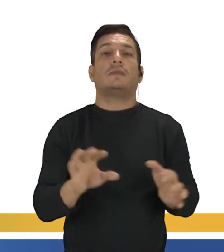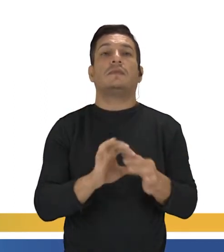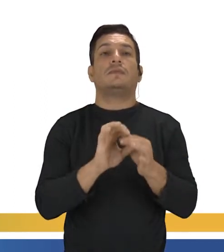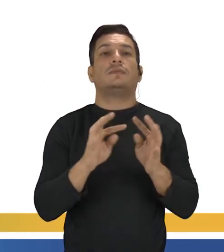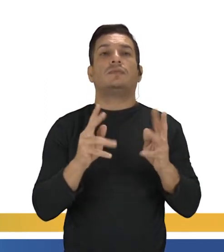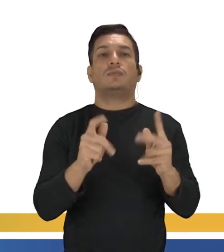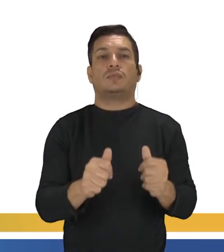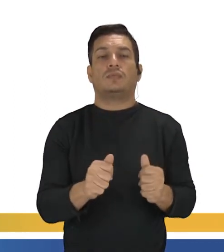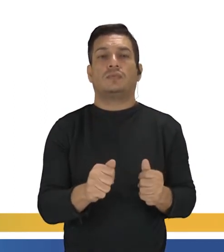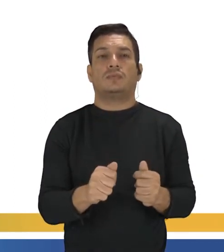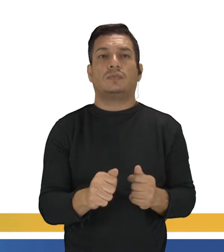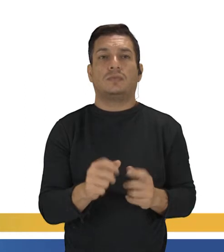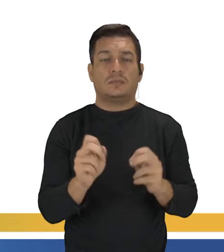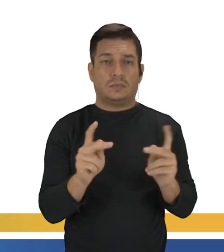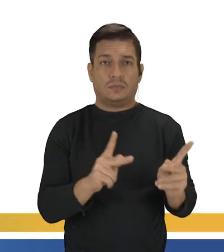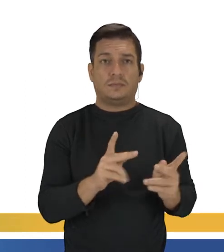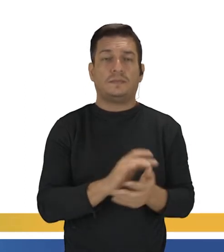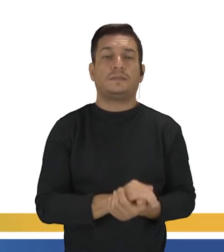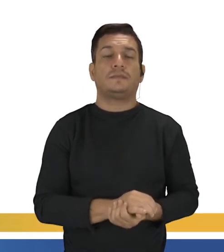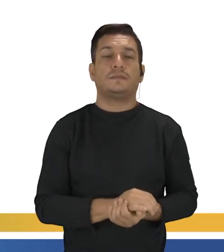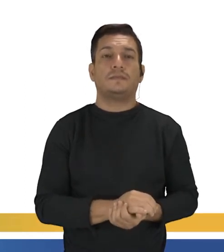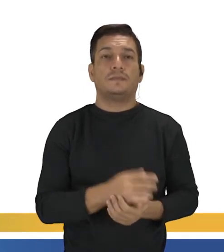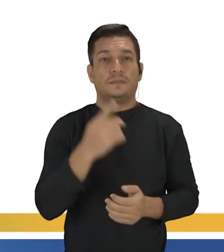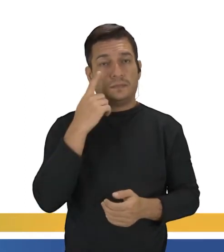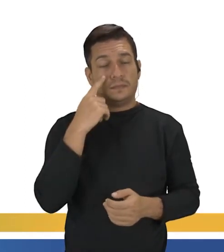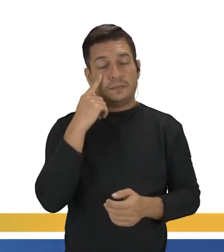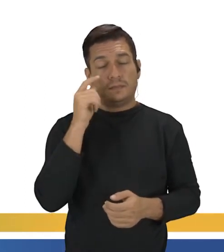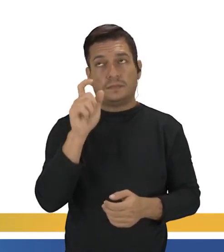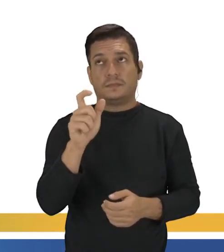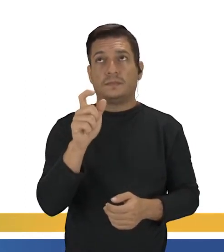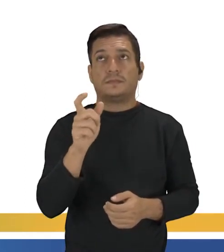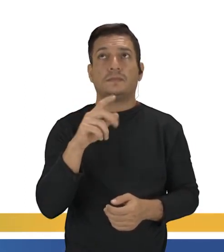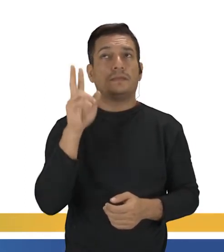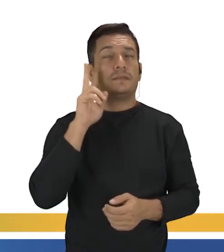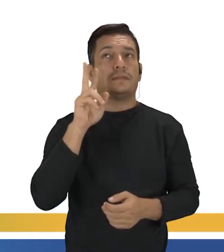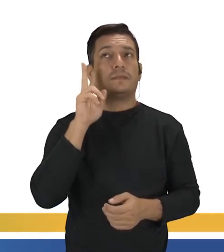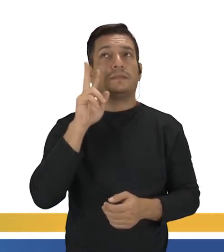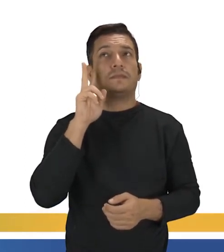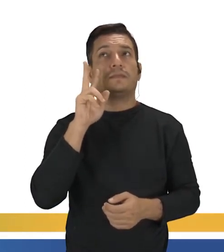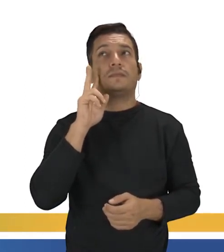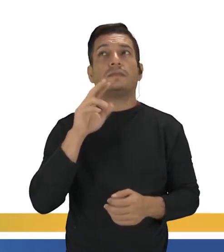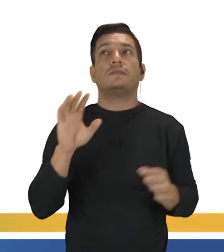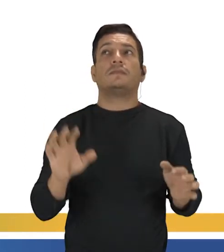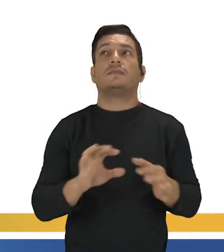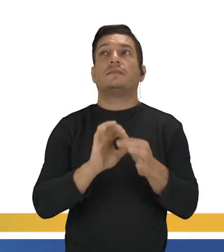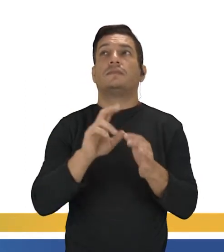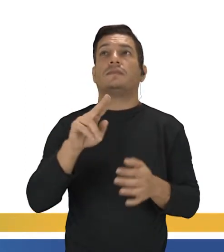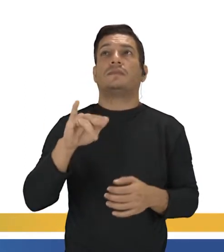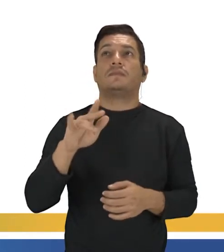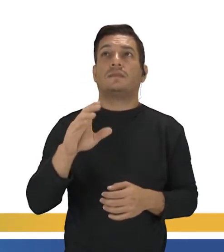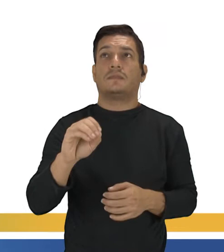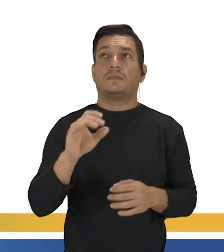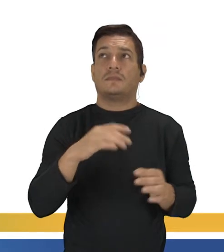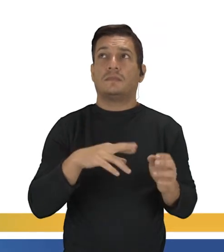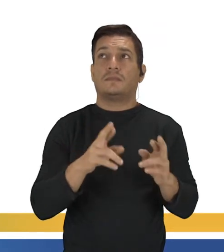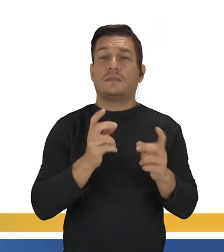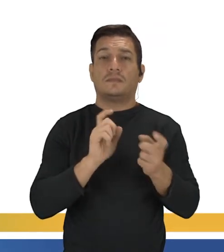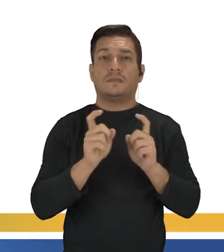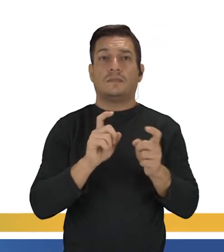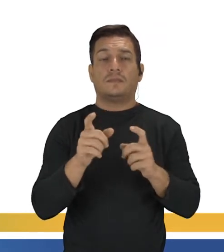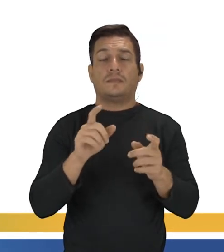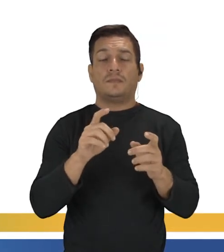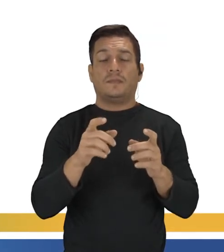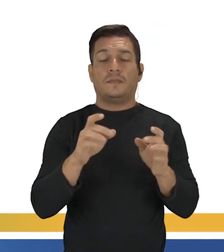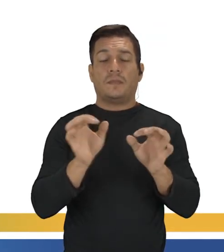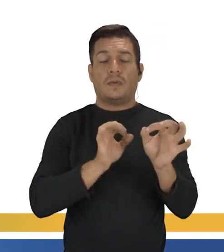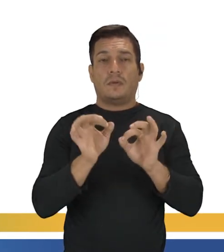de todos eles, ok? Então, é só prestar bem atenção nisso. Então, lembrando de novo, a união é a reunião dos elementos, tá?